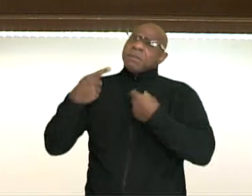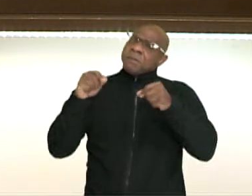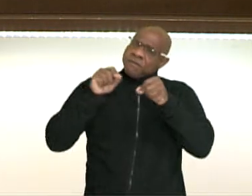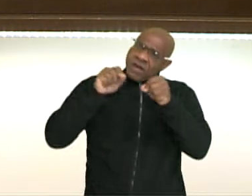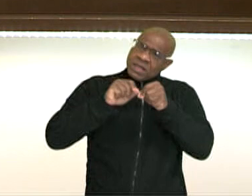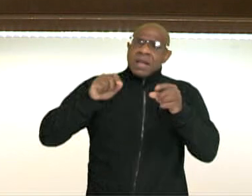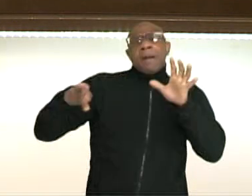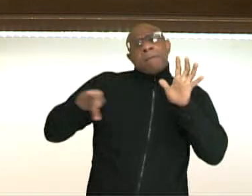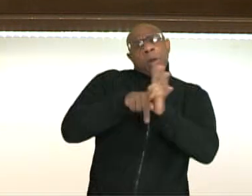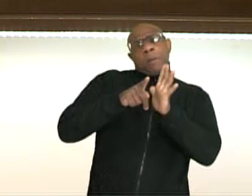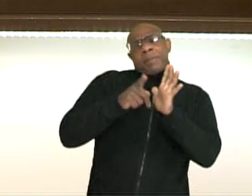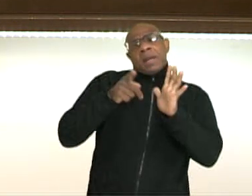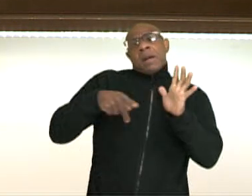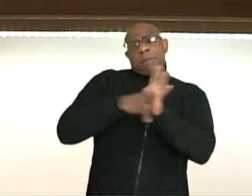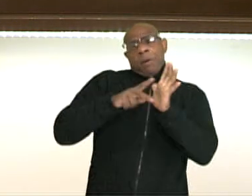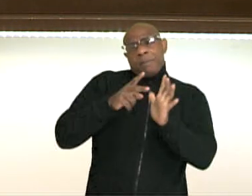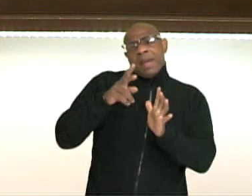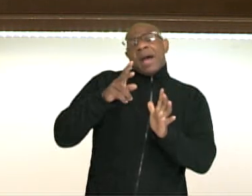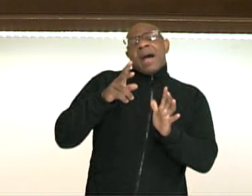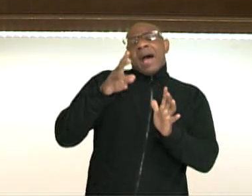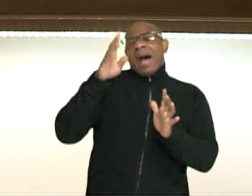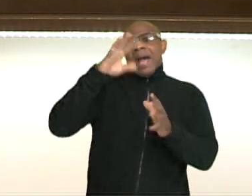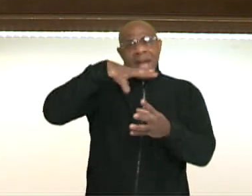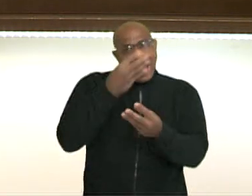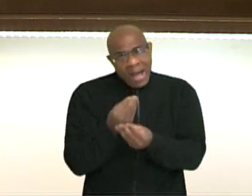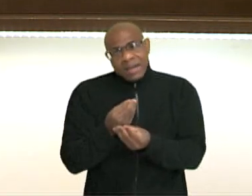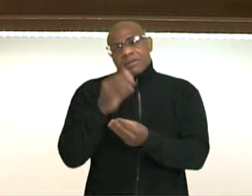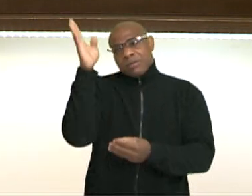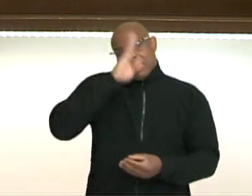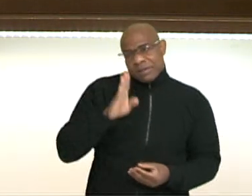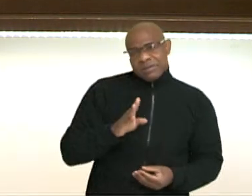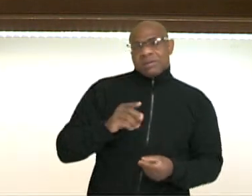arte, e sim fazer a nossa arte nacional.